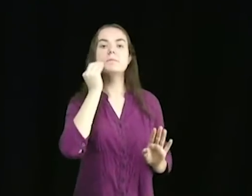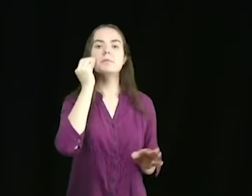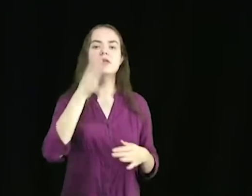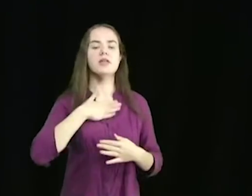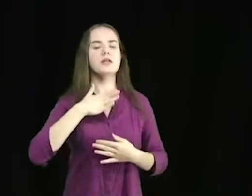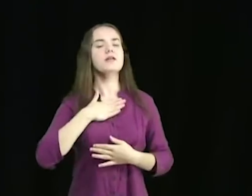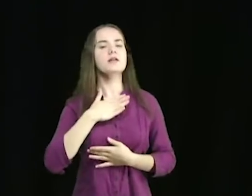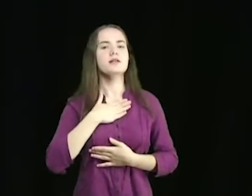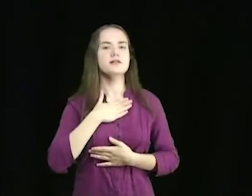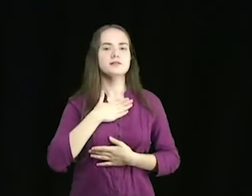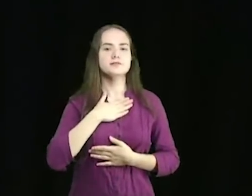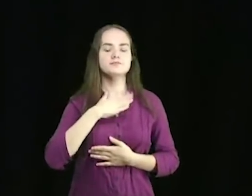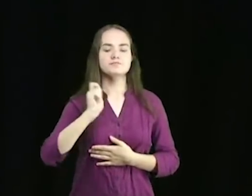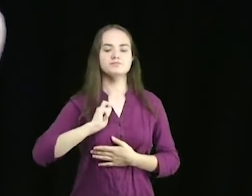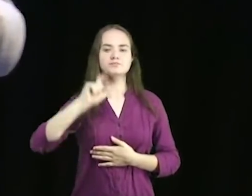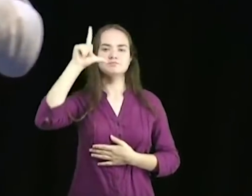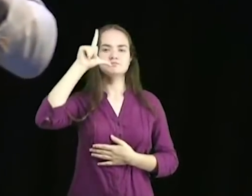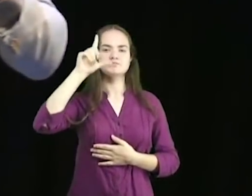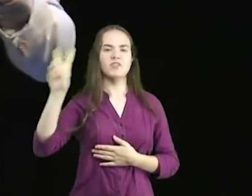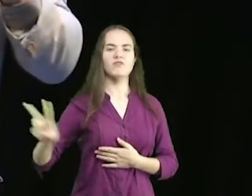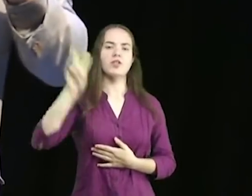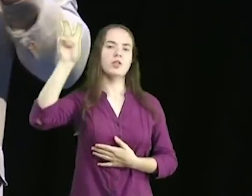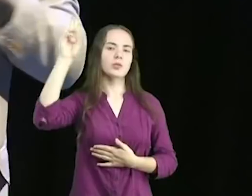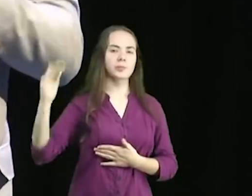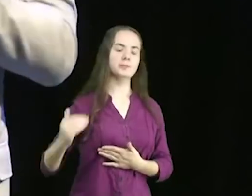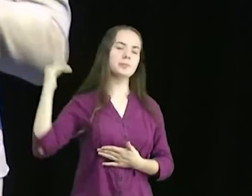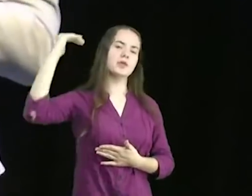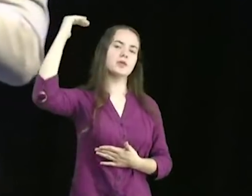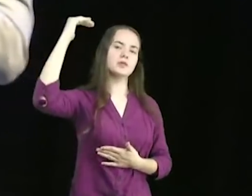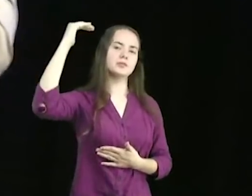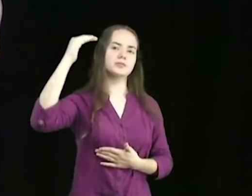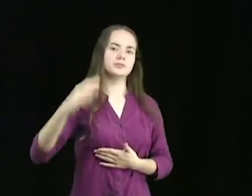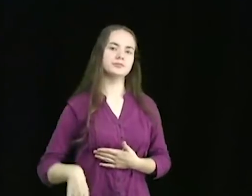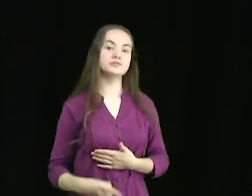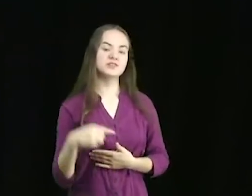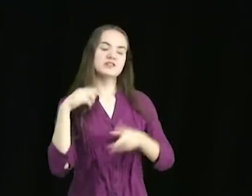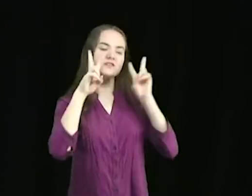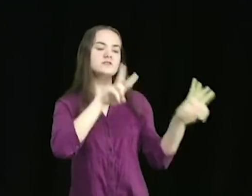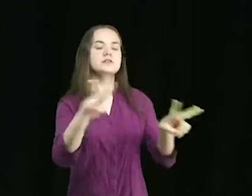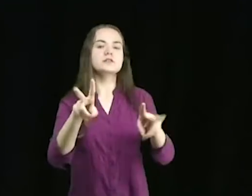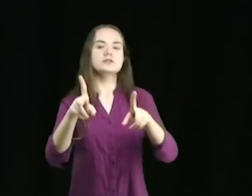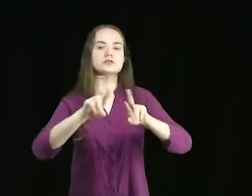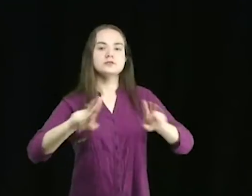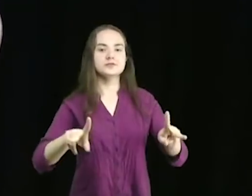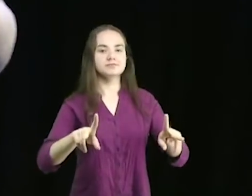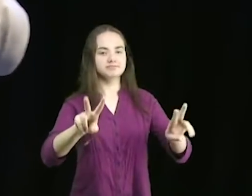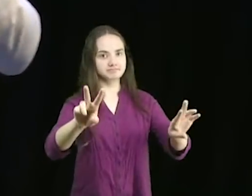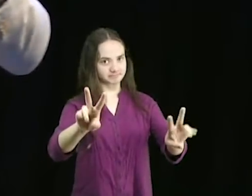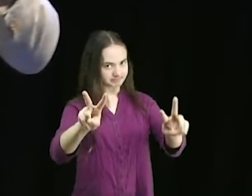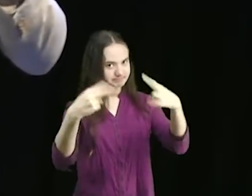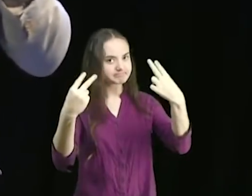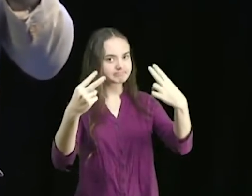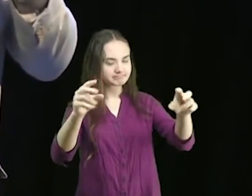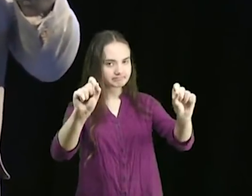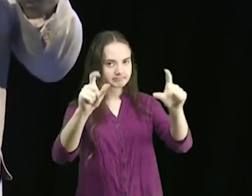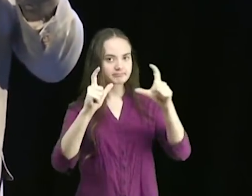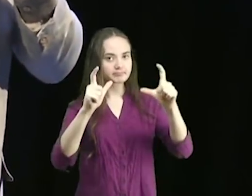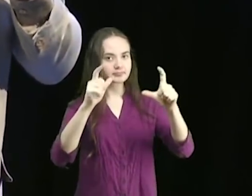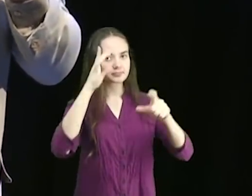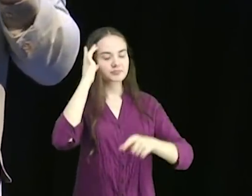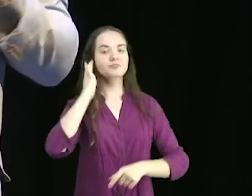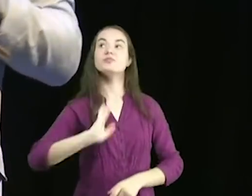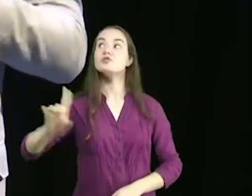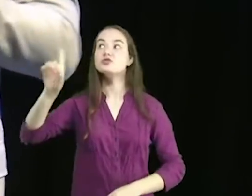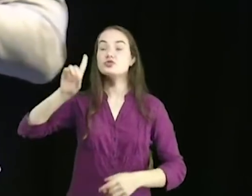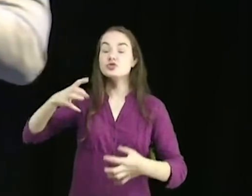são experiências que são mais valorizadas, que a gente tem uma visão diferente. Olha para mim, querido. A perspectiva de